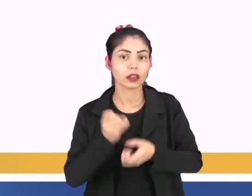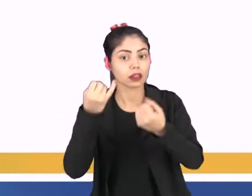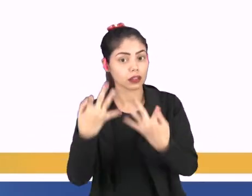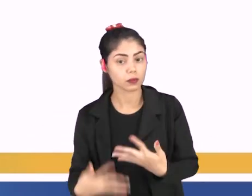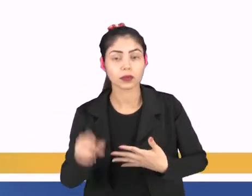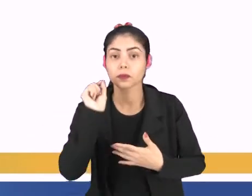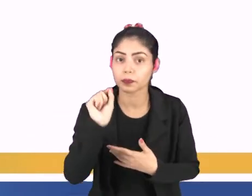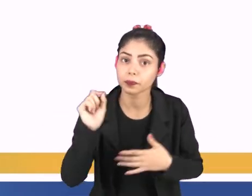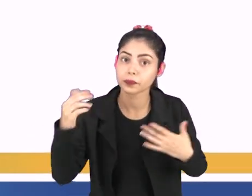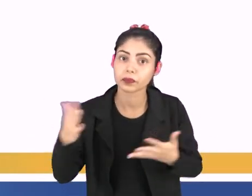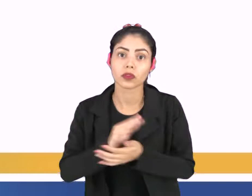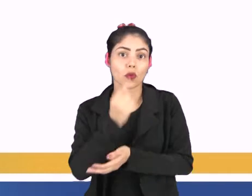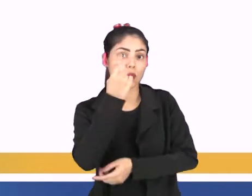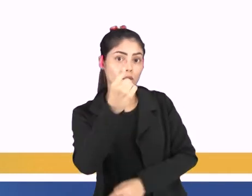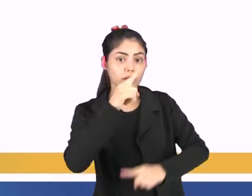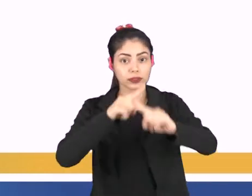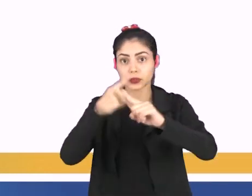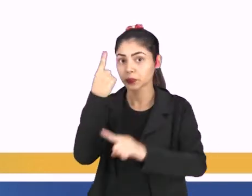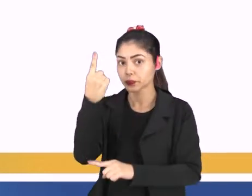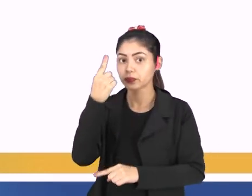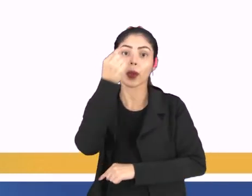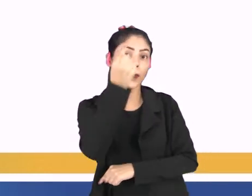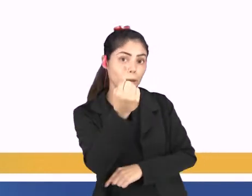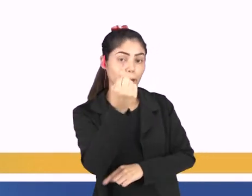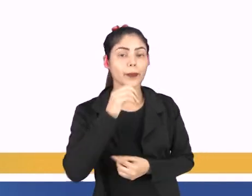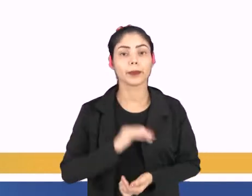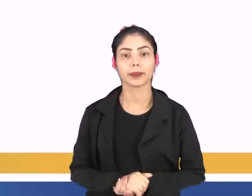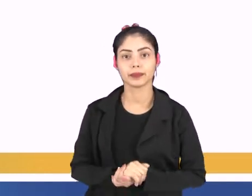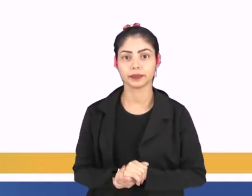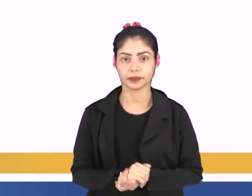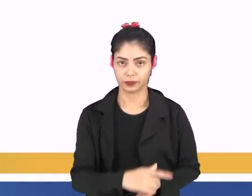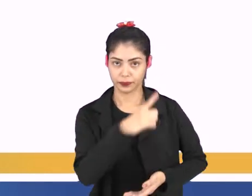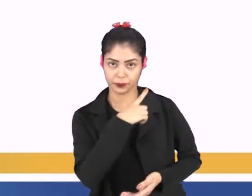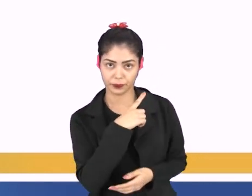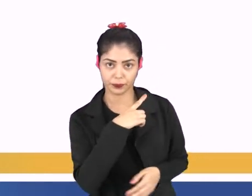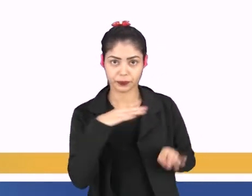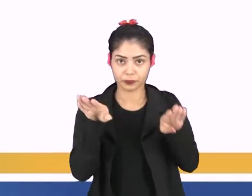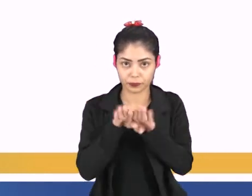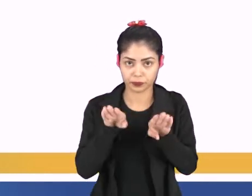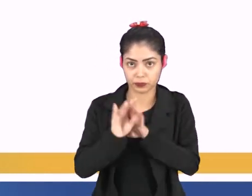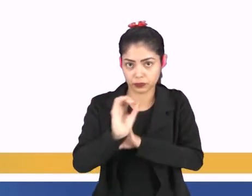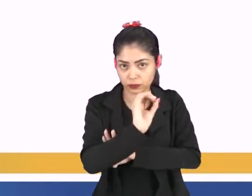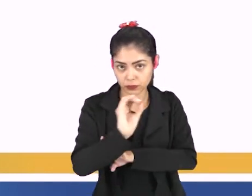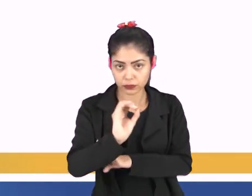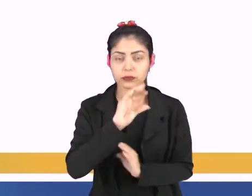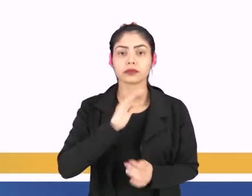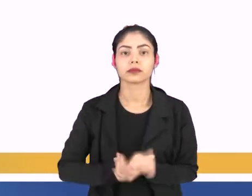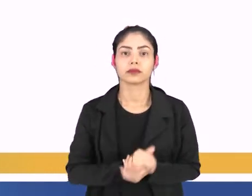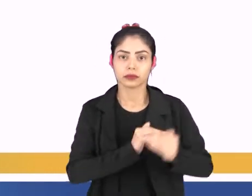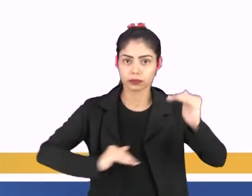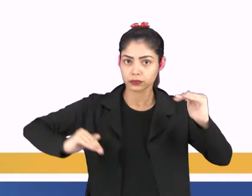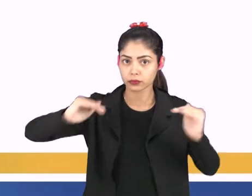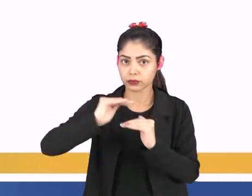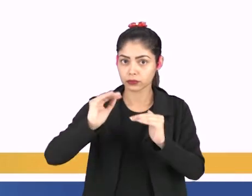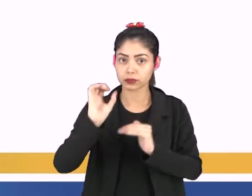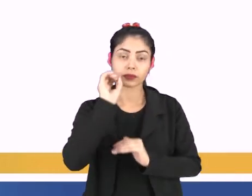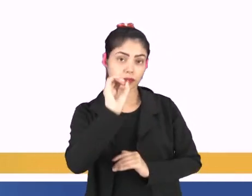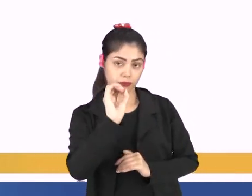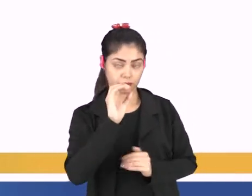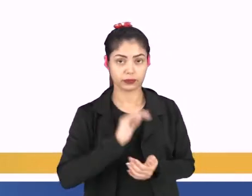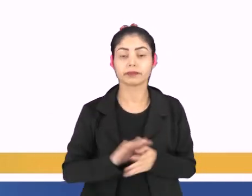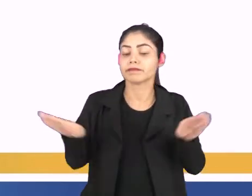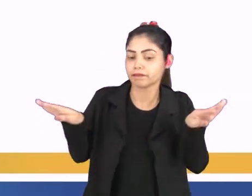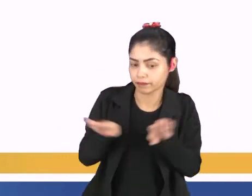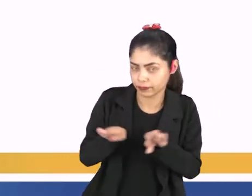dizer que 1 vezes 1 é 1. E aí nós temos o zero sobre zero,